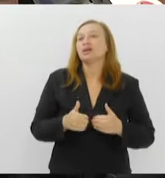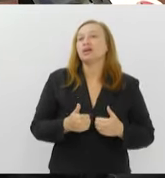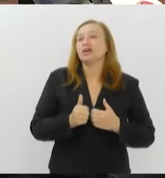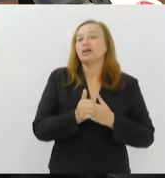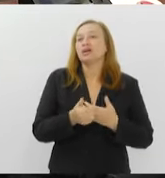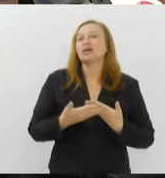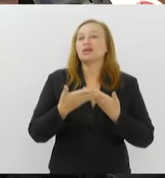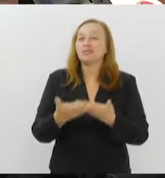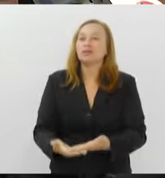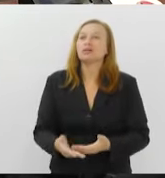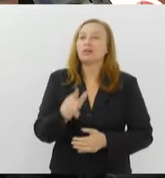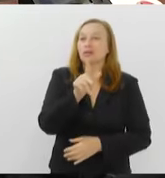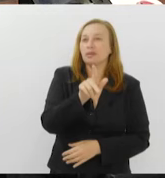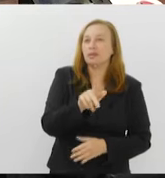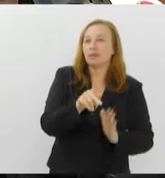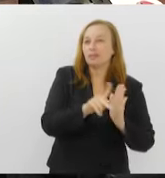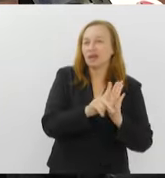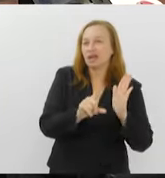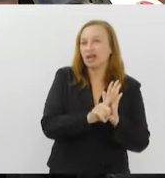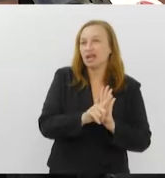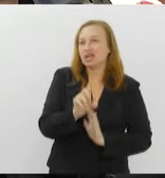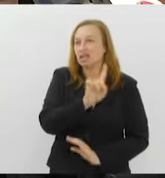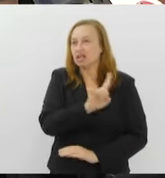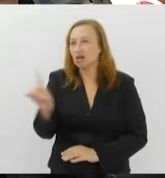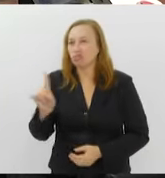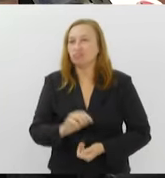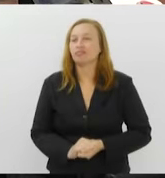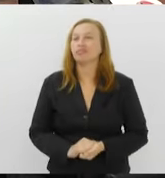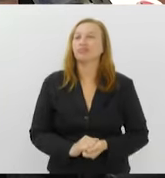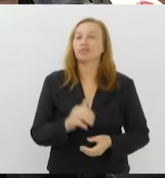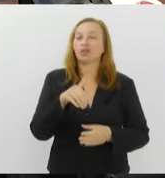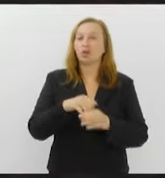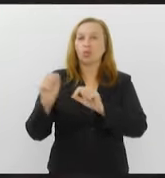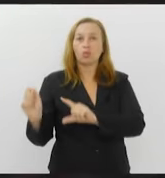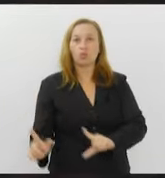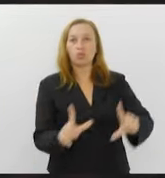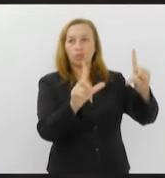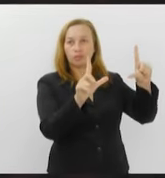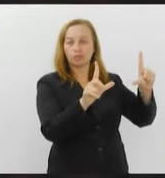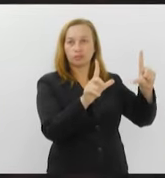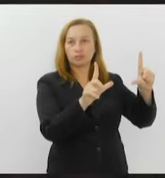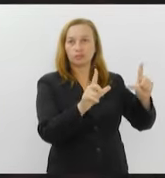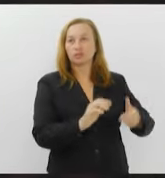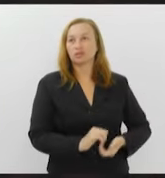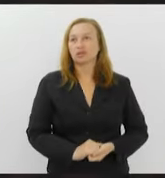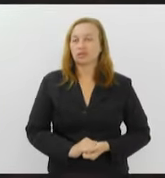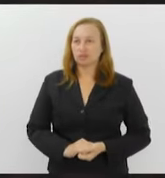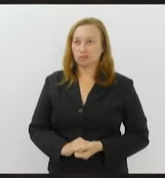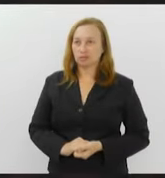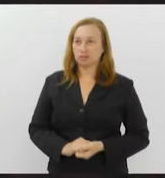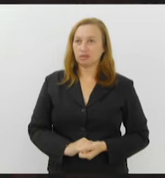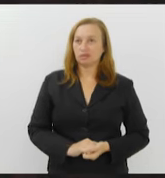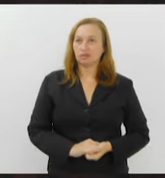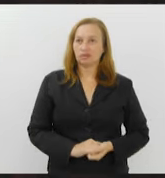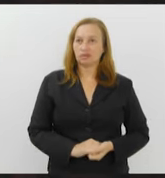favor, painel em votação, vou pedir celeridade dos companheiros aí para a gente dar sequência à